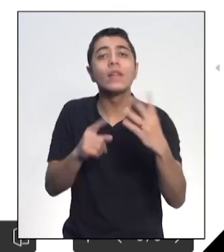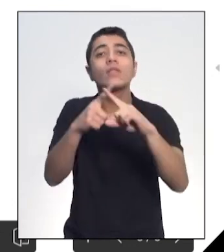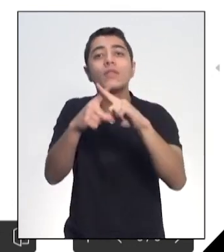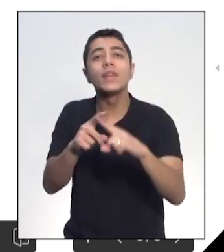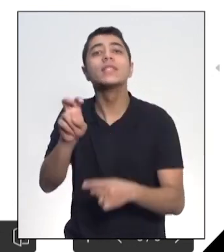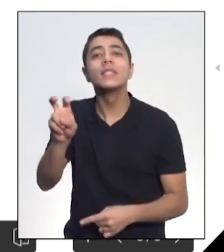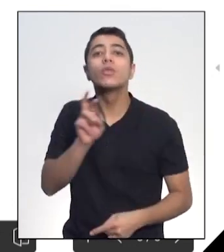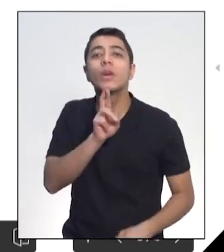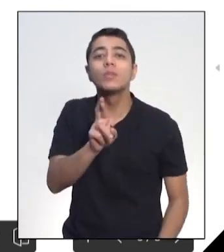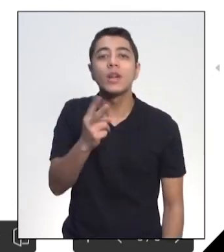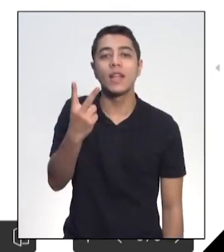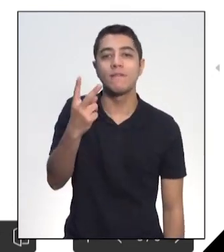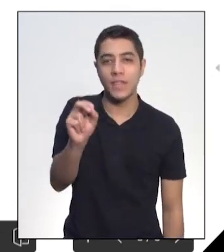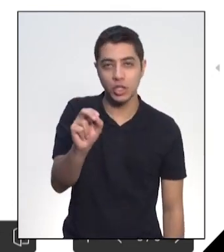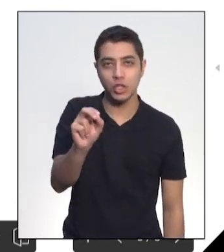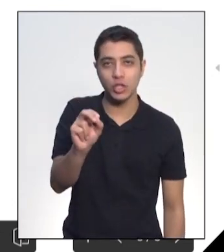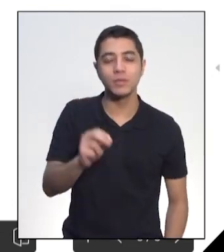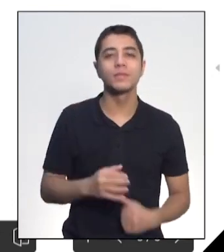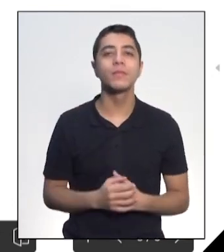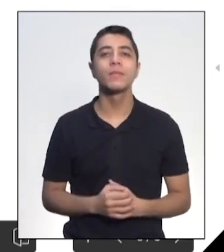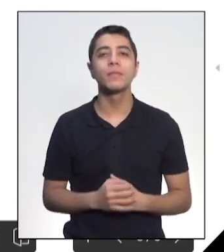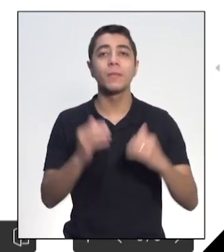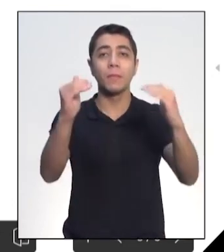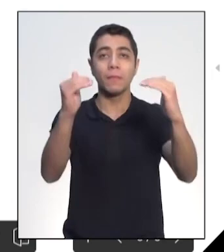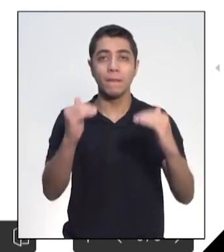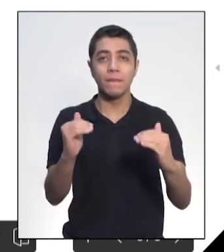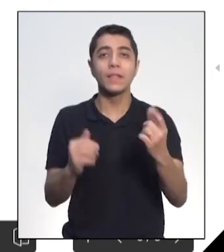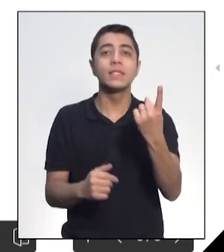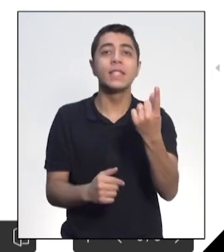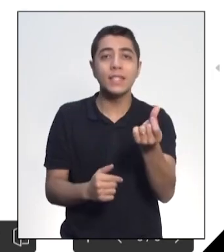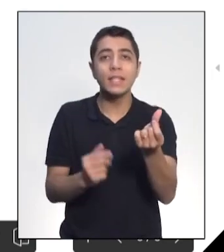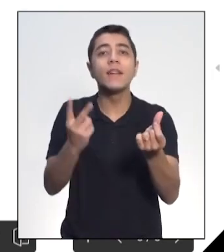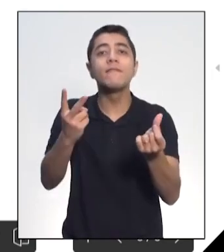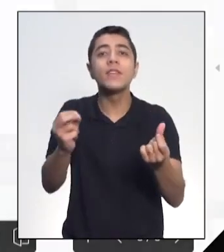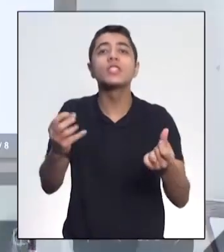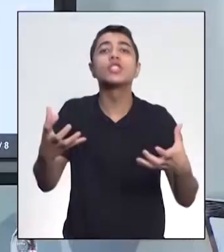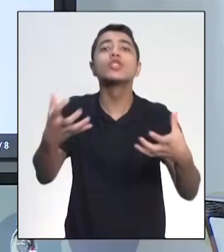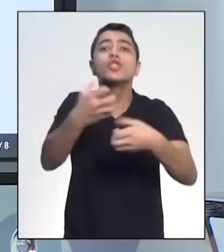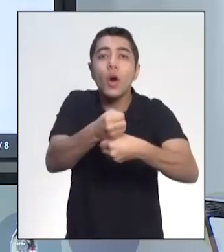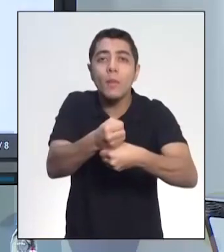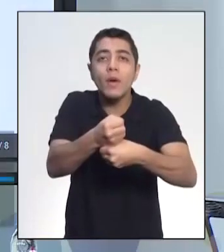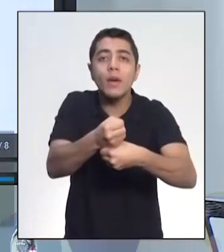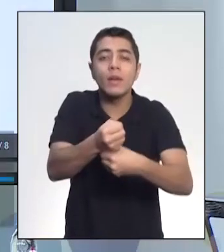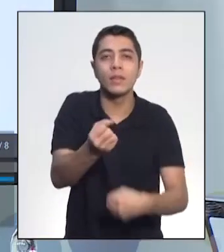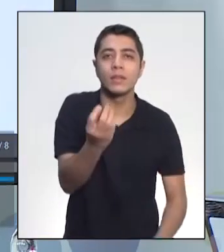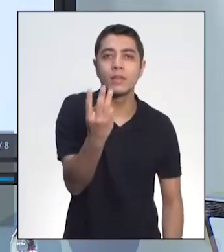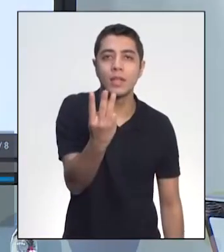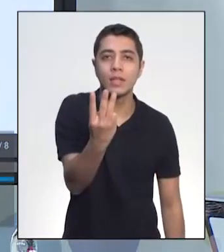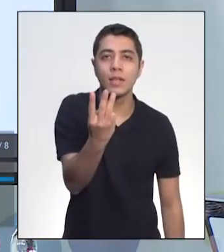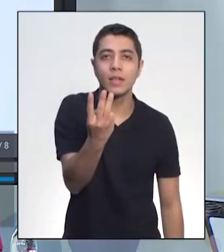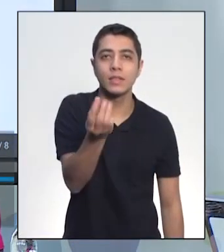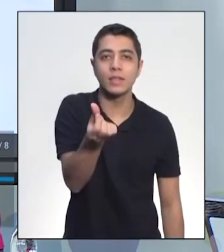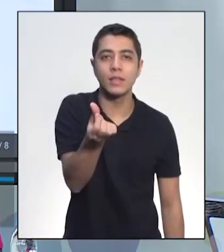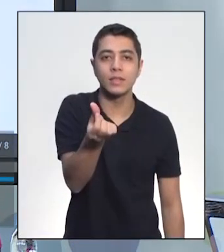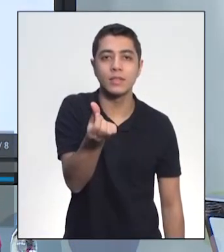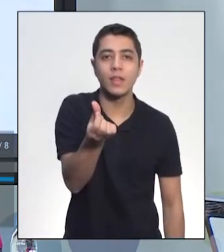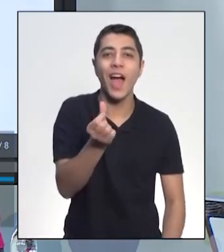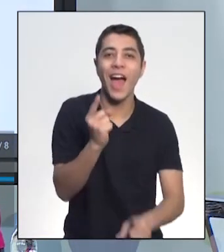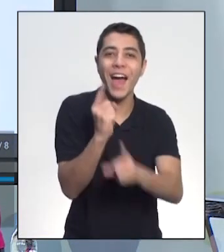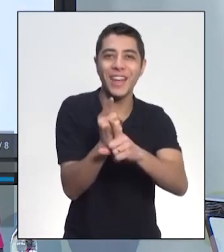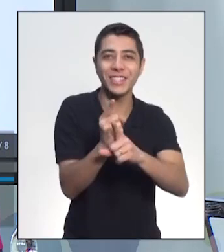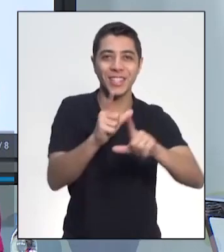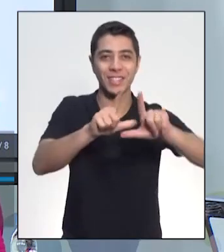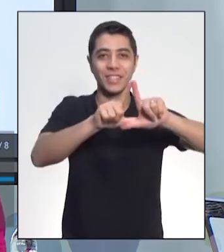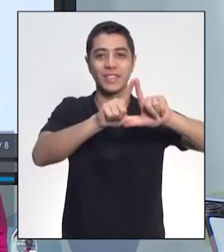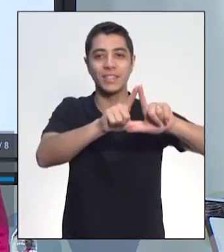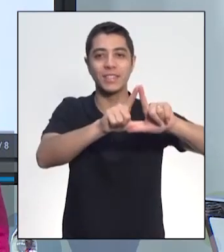16 mais 20 dá num total 36. Quero que você pare um pouquinho e observe. Aqui é o valor do delta.